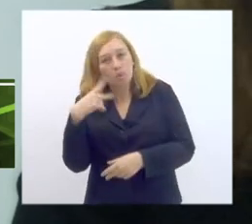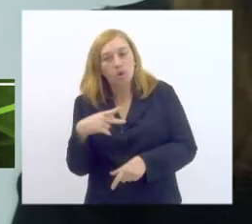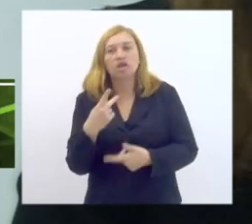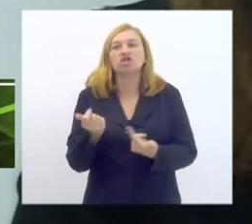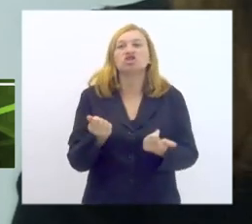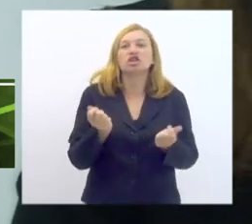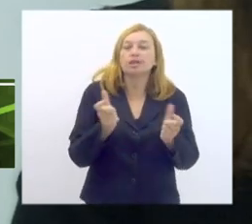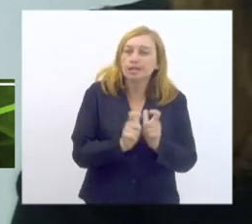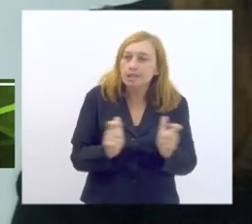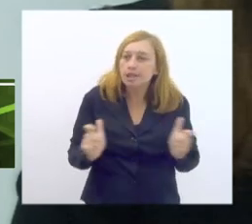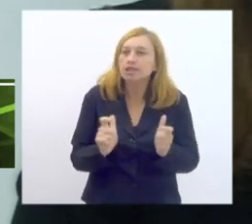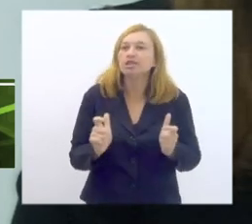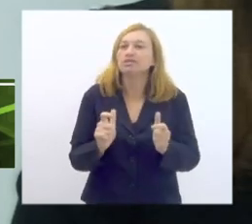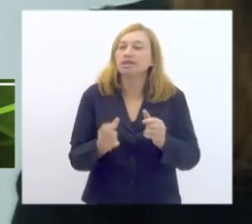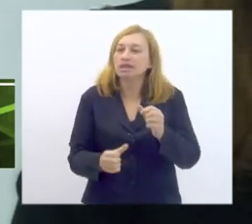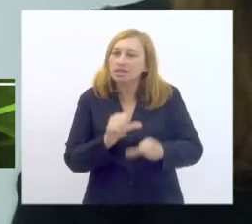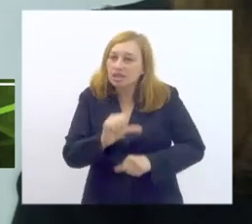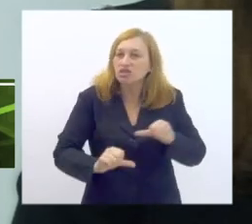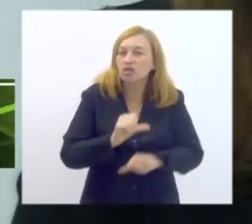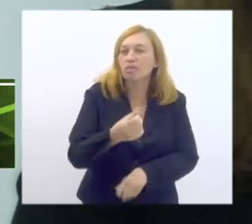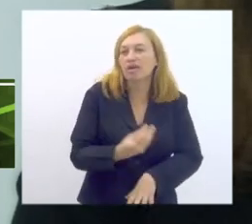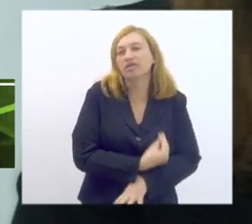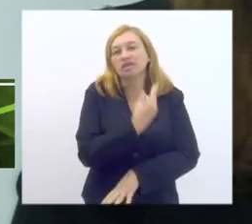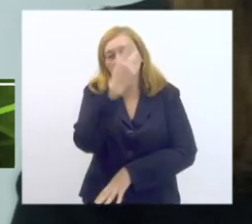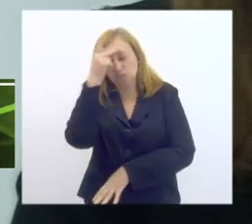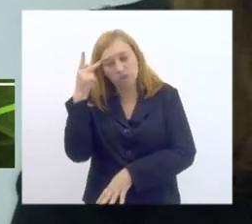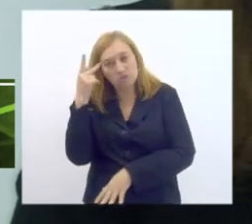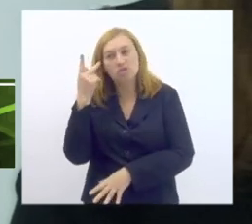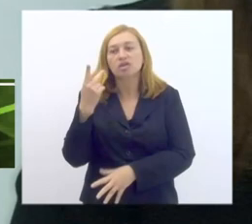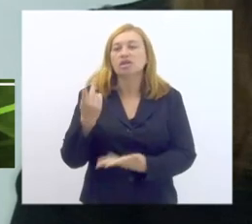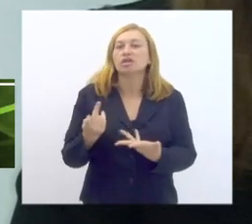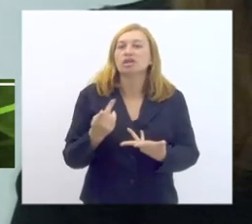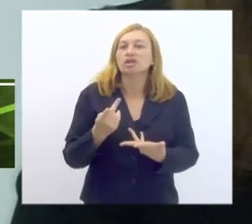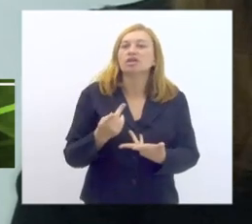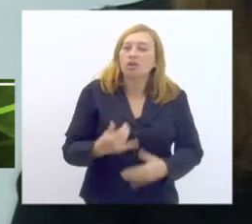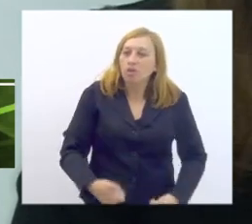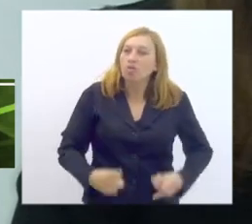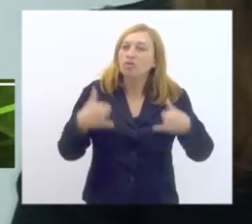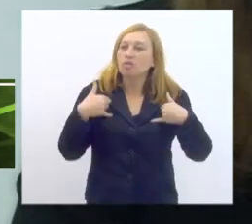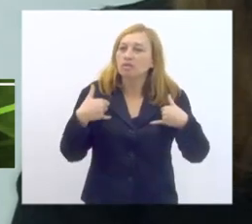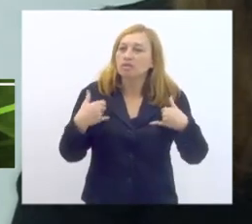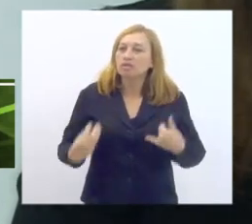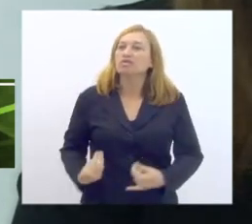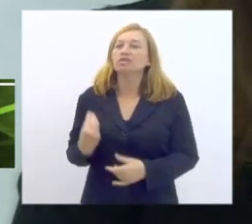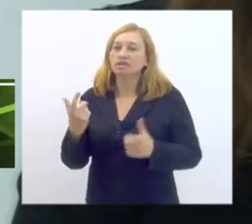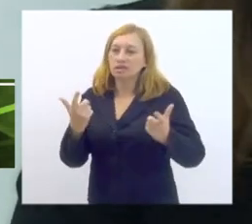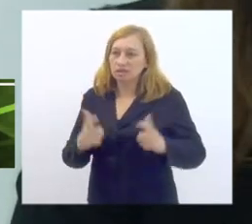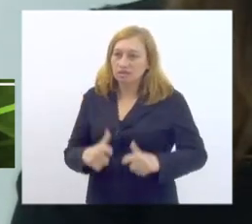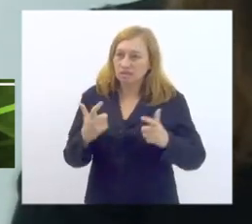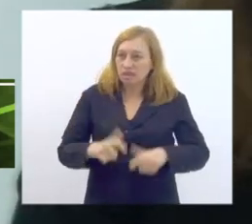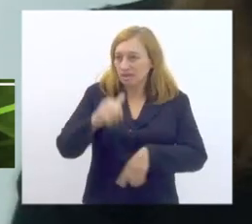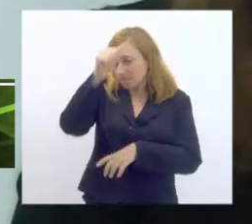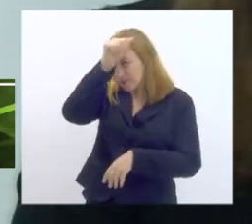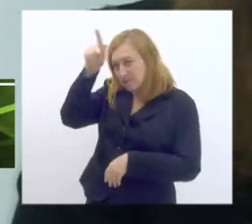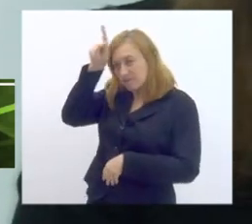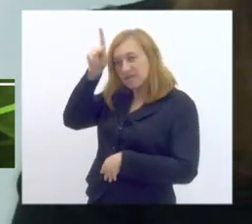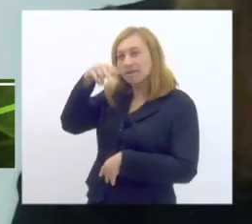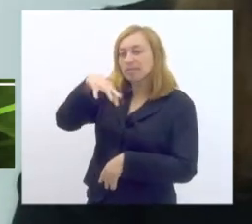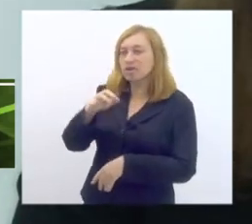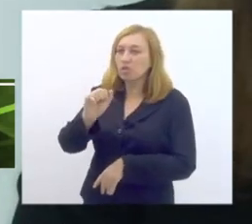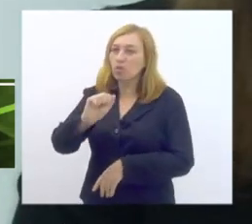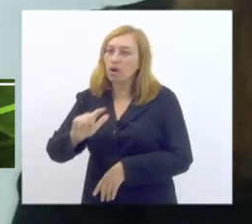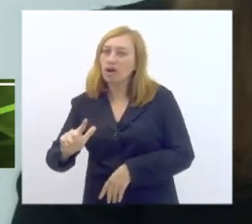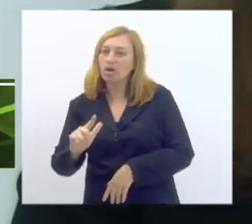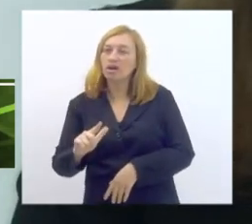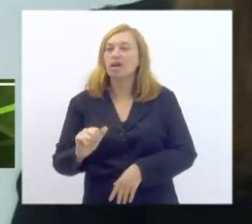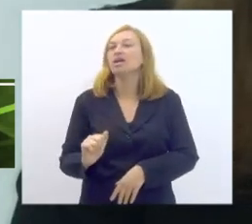política grande, que faz transformar a vida das pessoas, que faz a gente ter orgulho de estar nesse lugar, prefeita Manuela, e poder todos